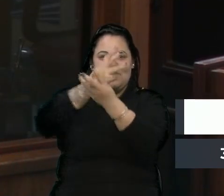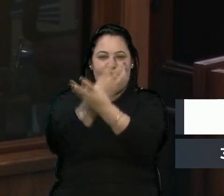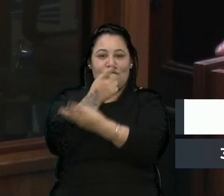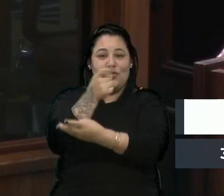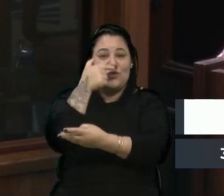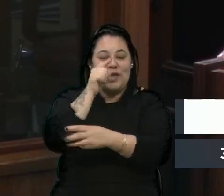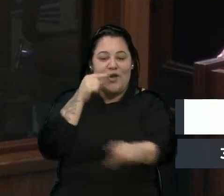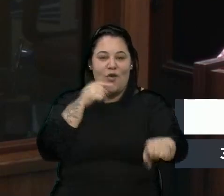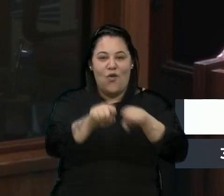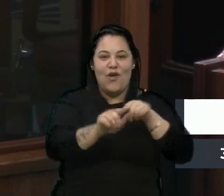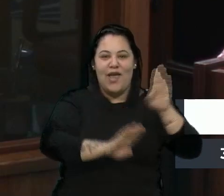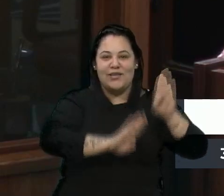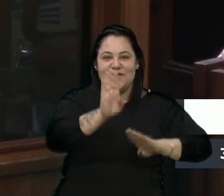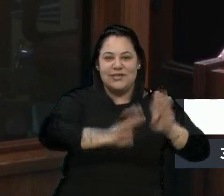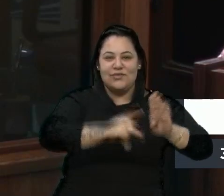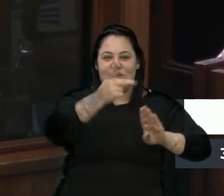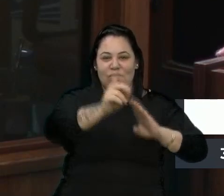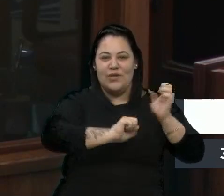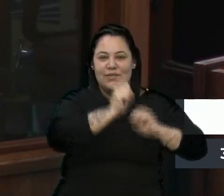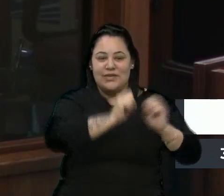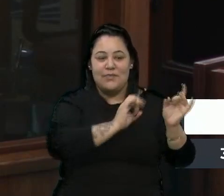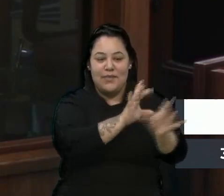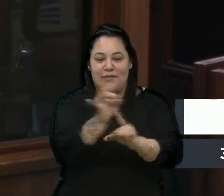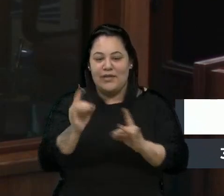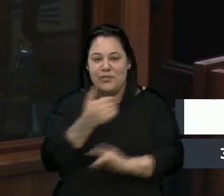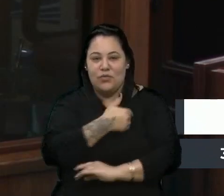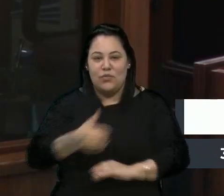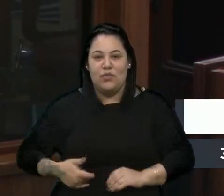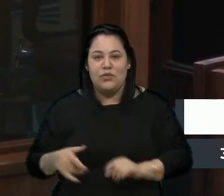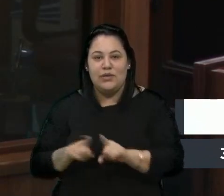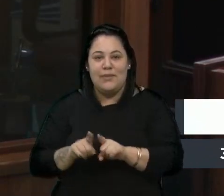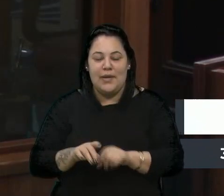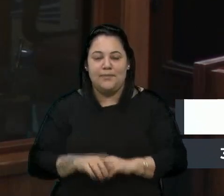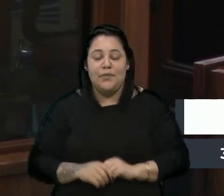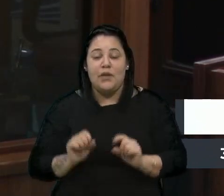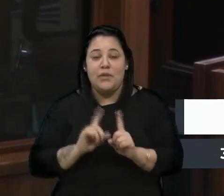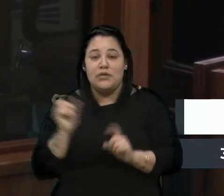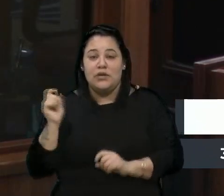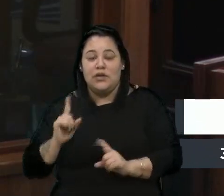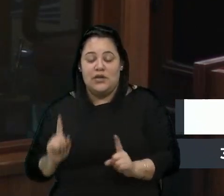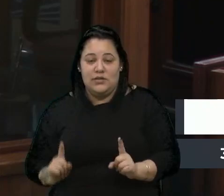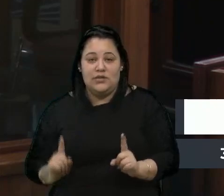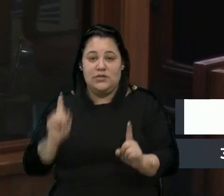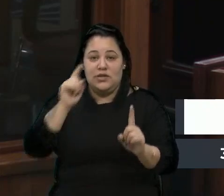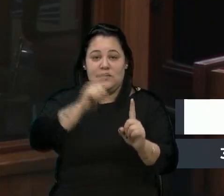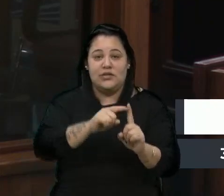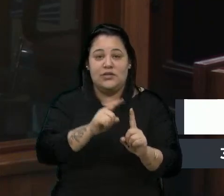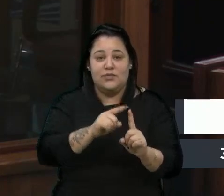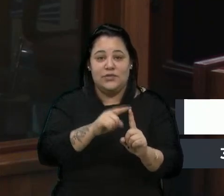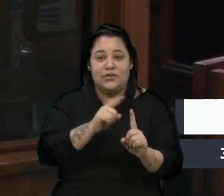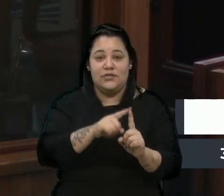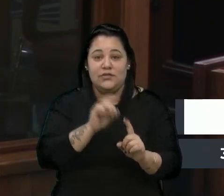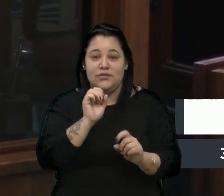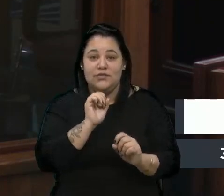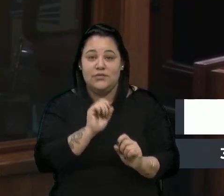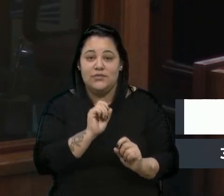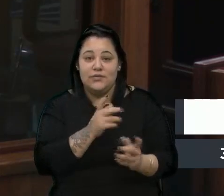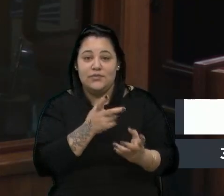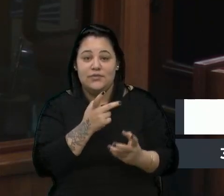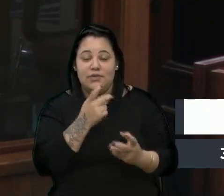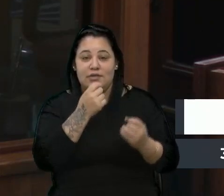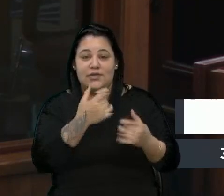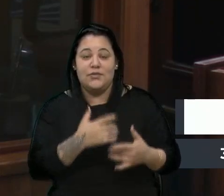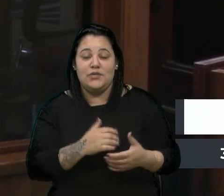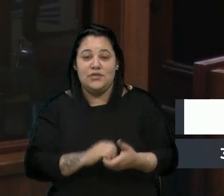tua empresa para vender para órgãos públicos. Mas onde é que eu quero chegar aqui? Esse programa, que é um programa